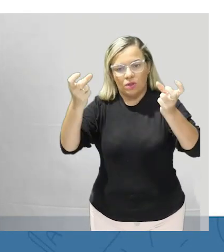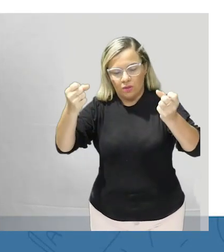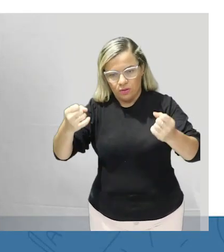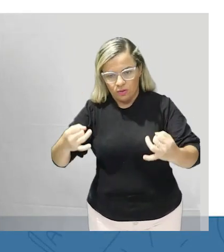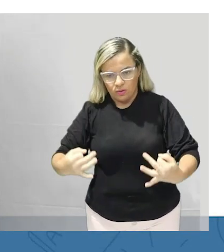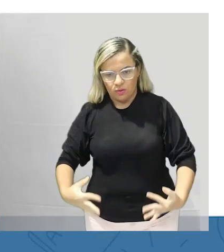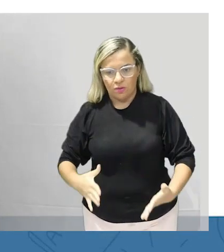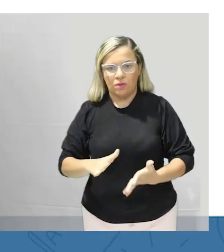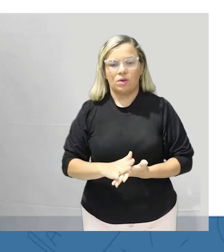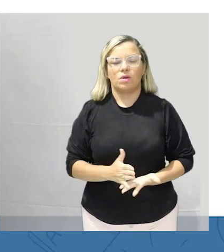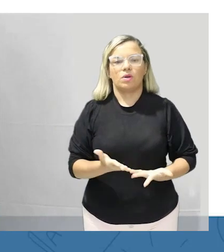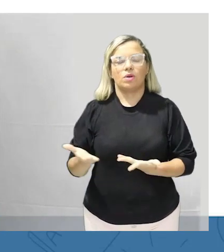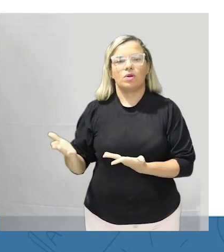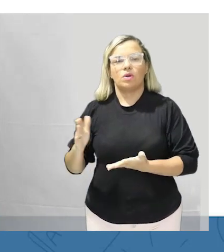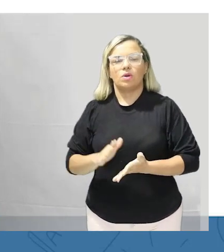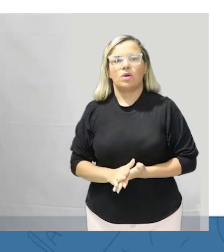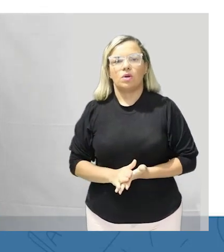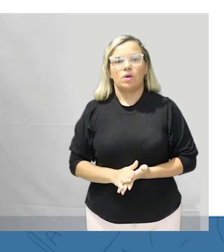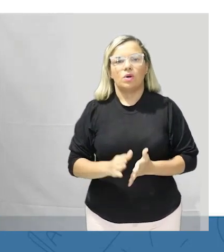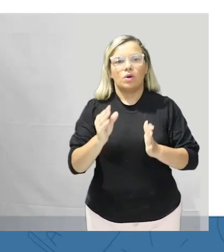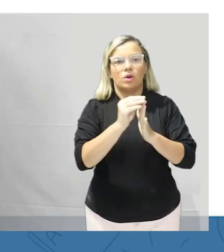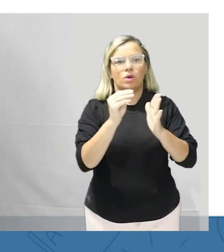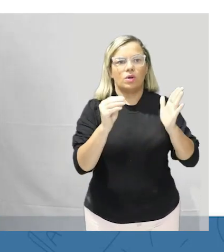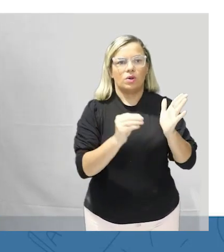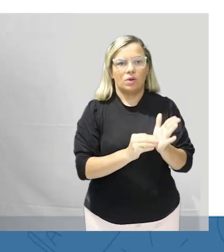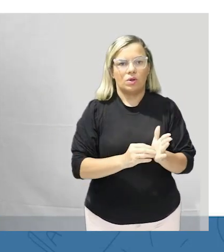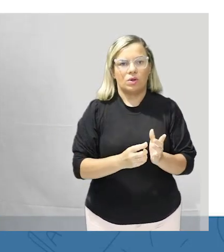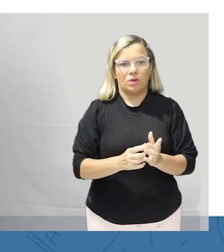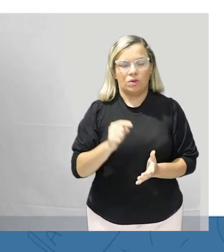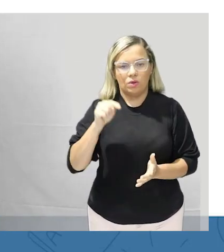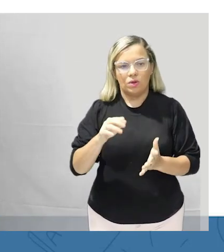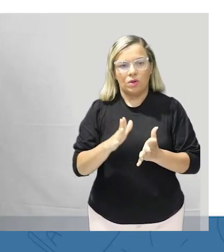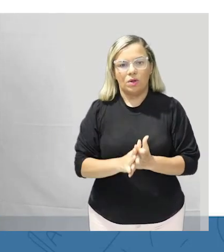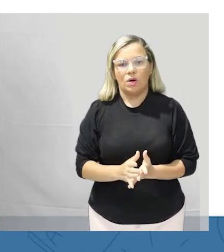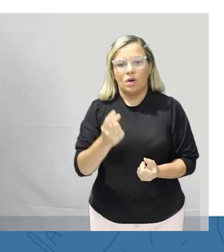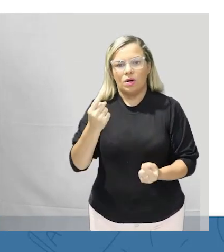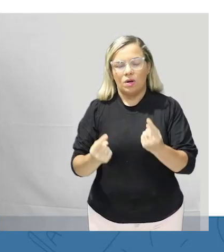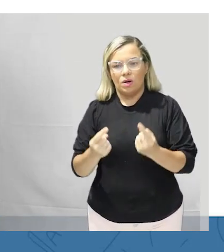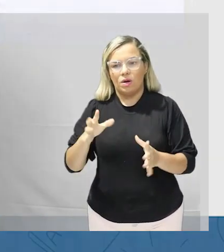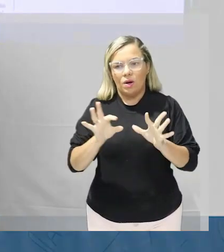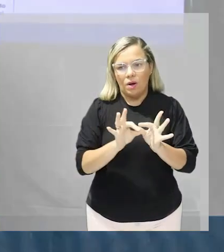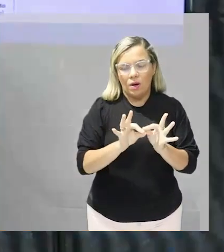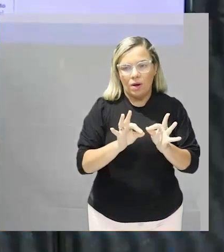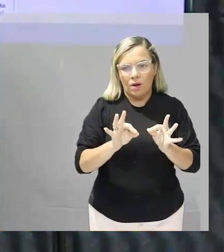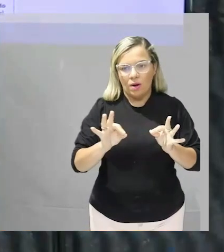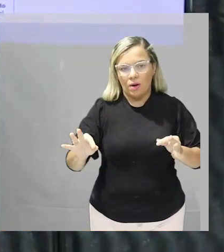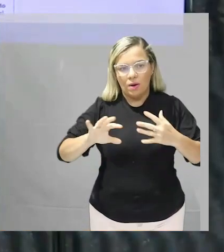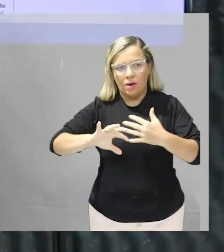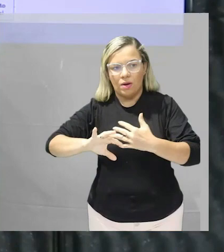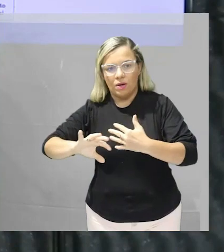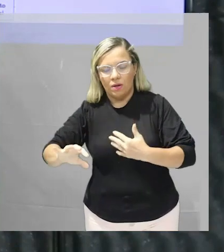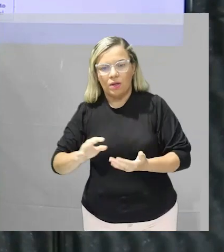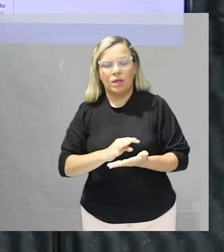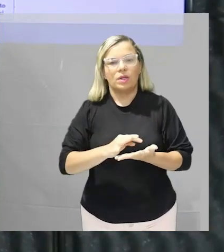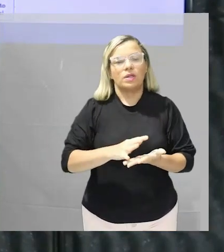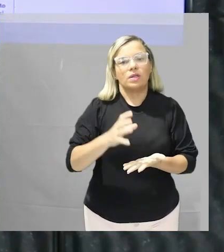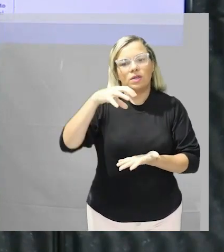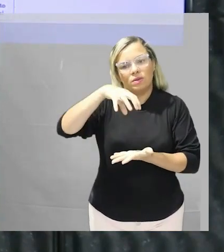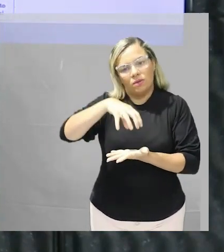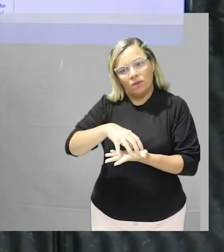dentro da do conteúdo né medidas de dispersão e tendência Central como eu te disse a terceira parte